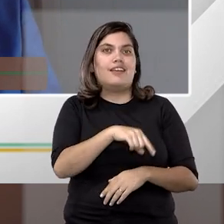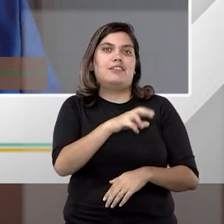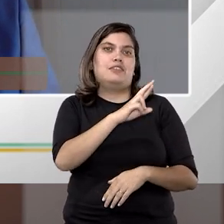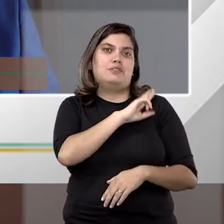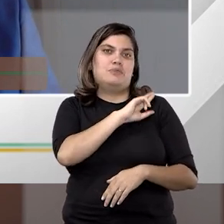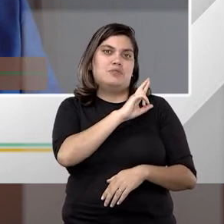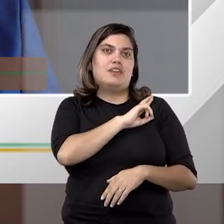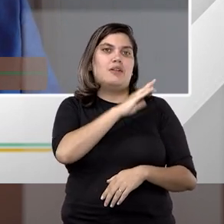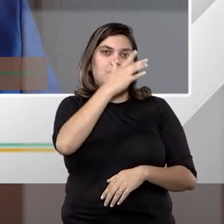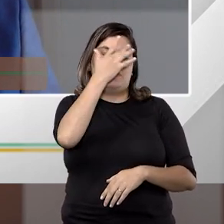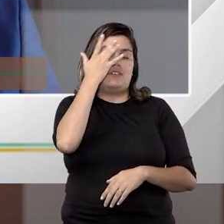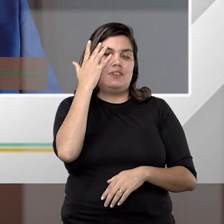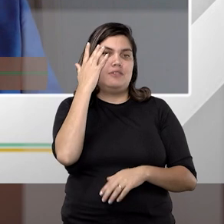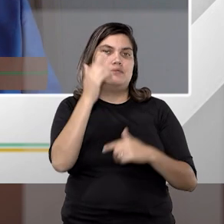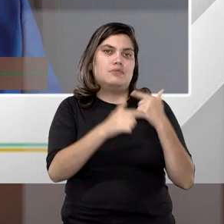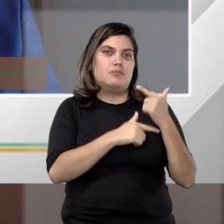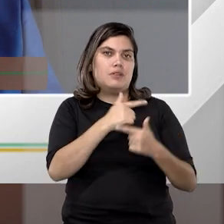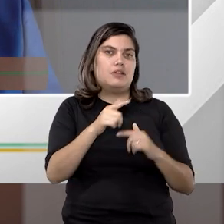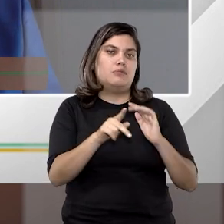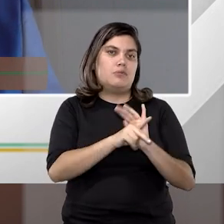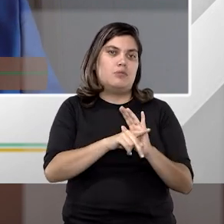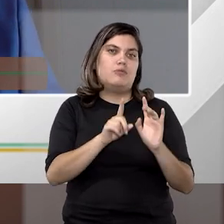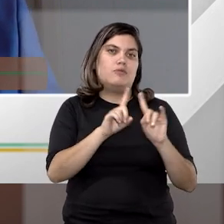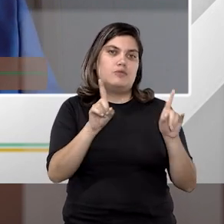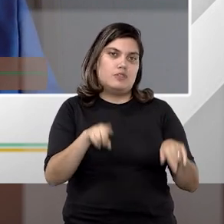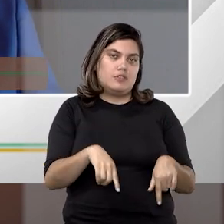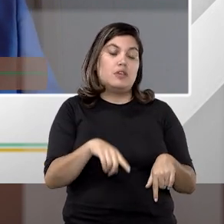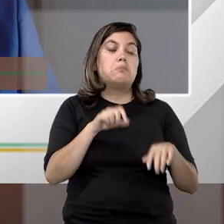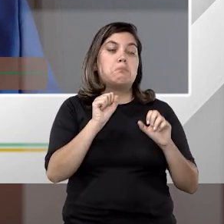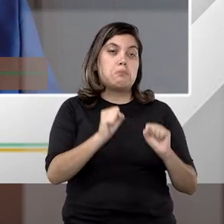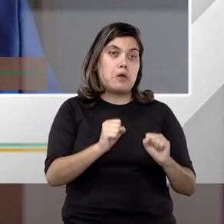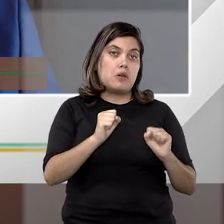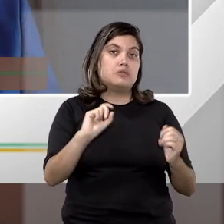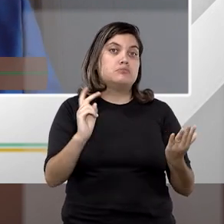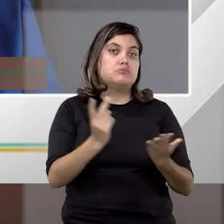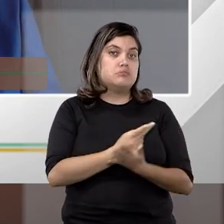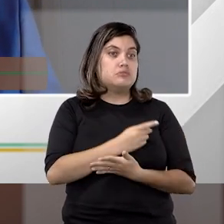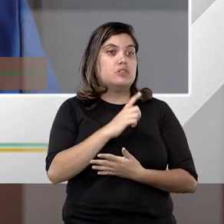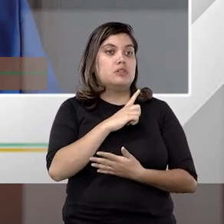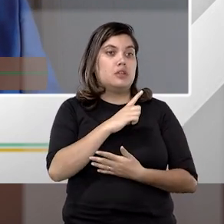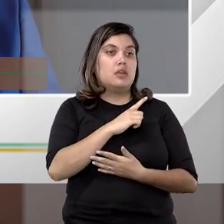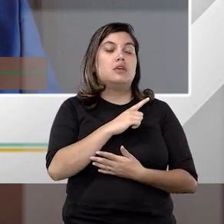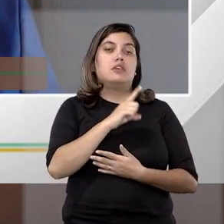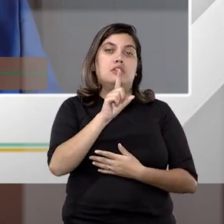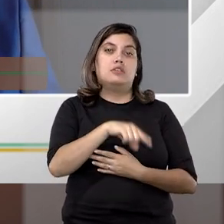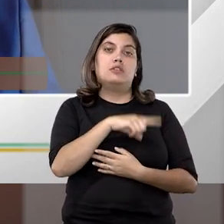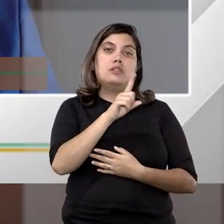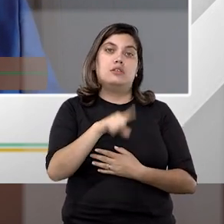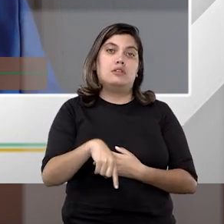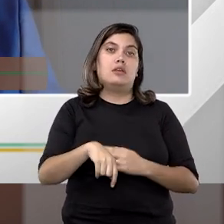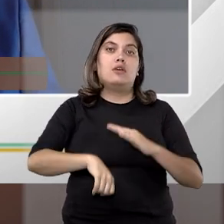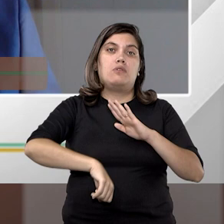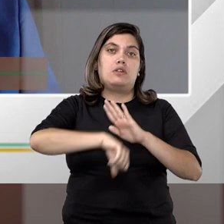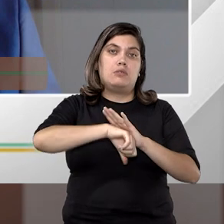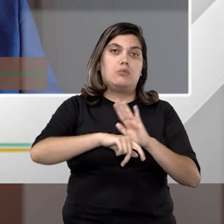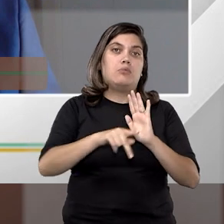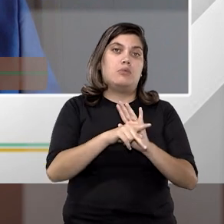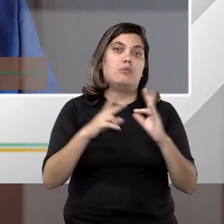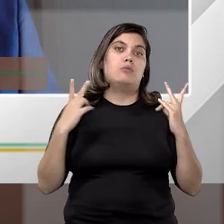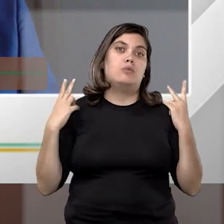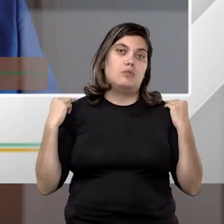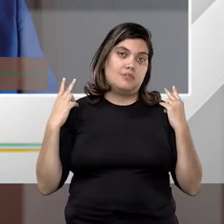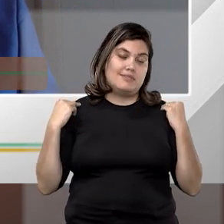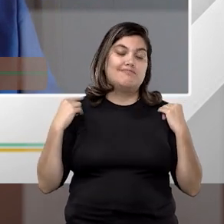responsável pelos atos do empregado a ele portanto e por essa via acabar extinguindo a punibilidade do